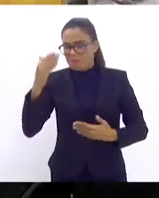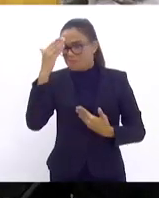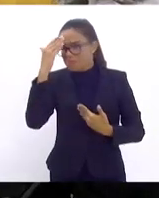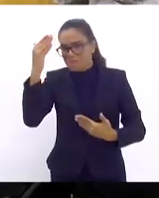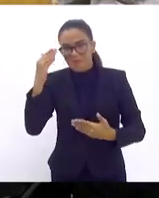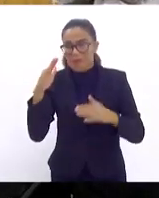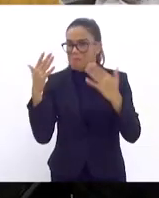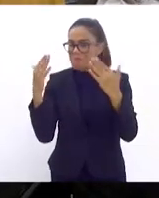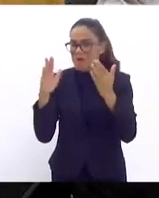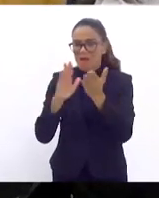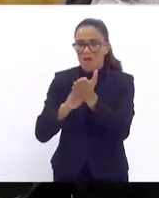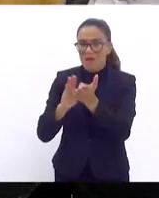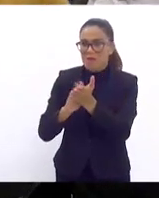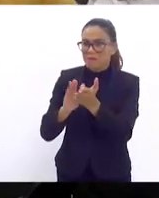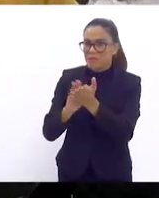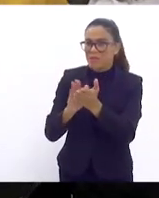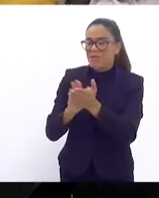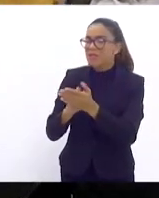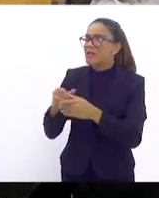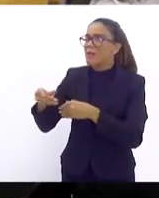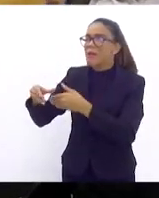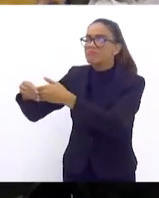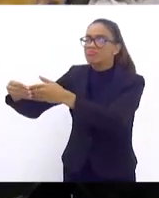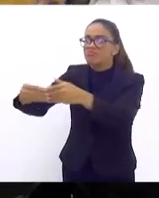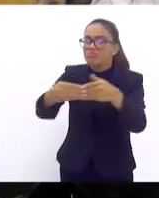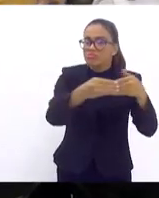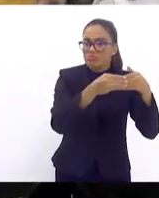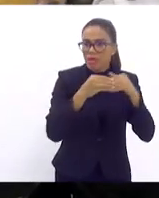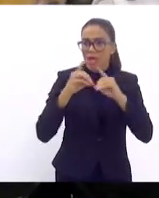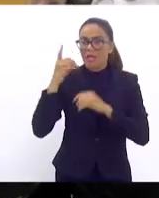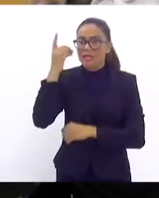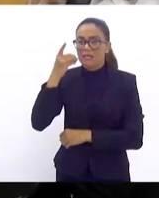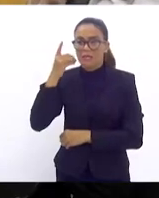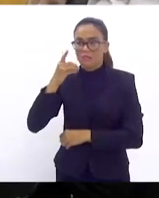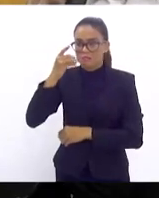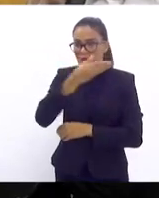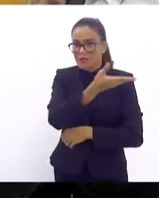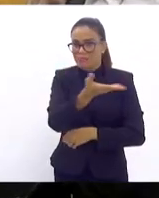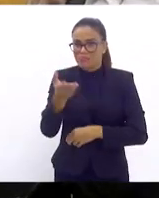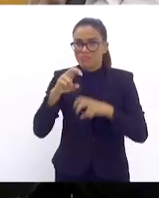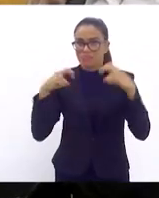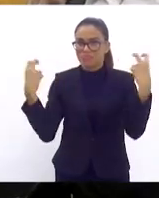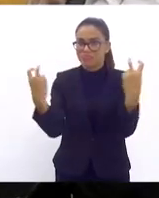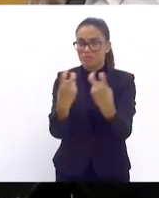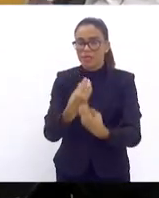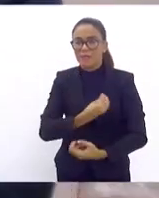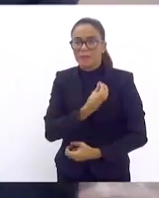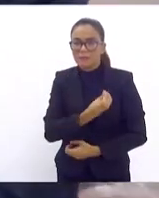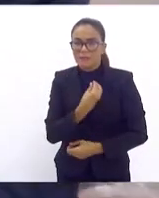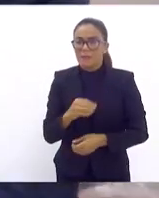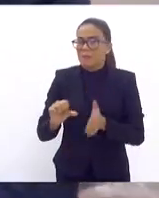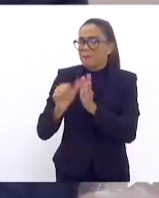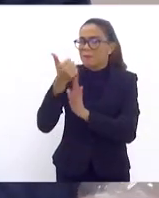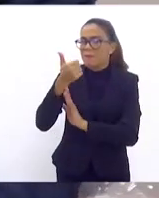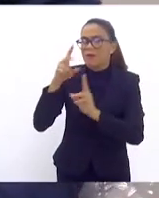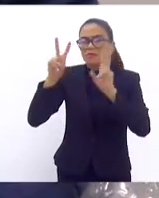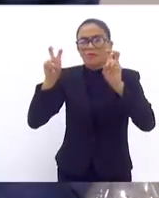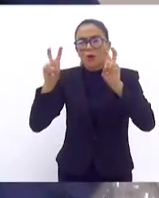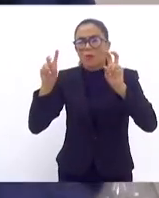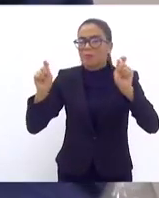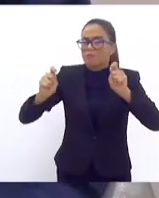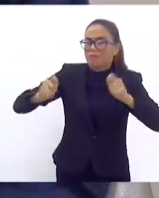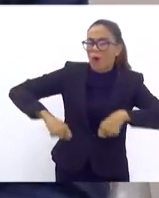oportunidade, saudar a todos os deputados aqui presentes e fazer uma breve defesa desse projeto, uma vez que... Primeiro, questão de competência, acho que não